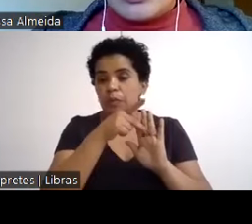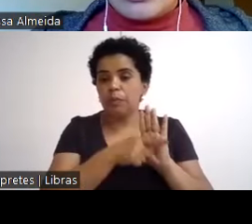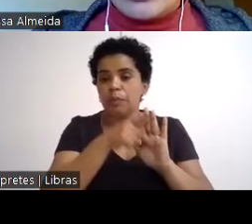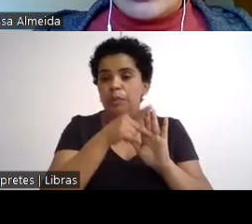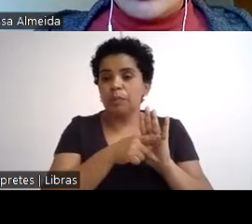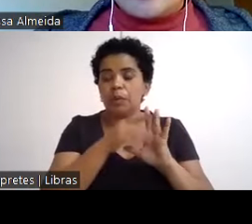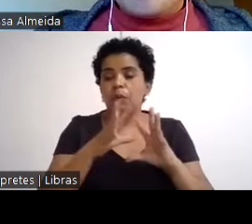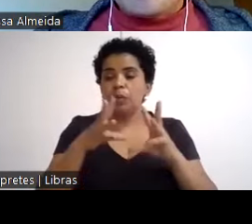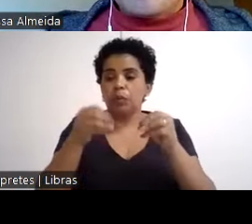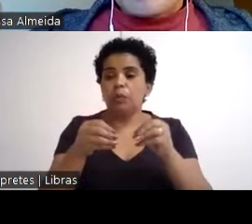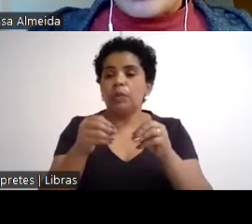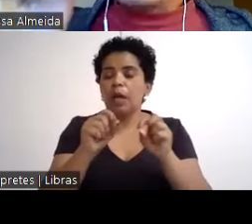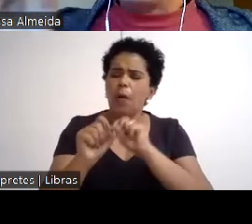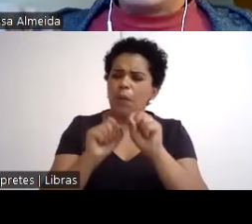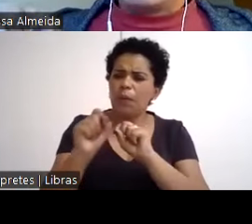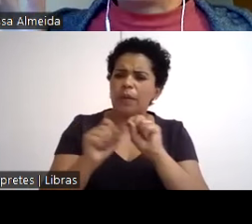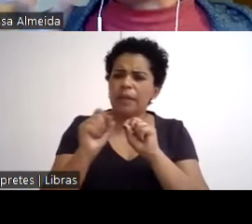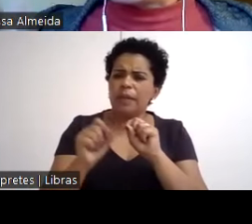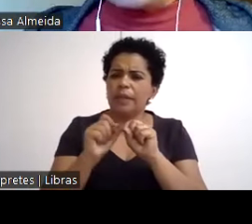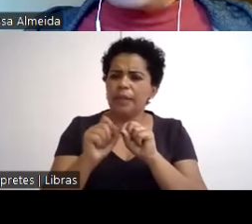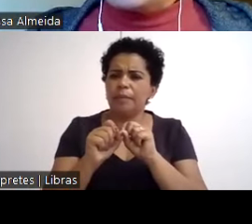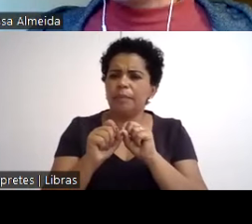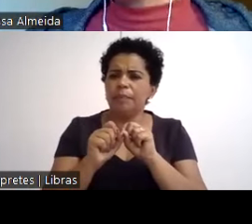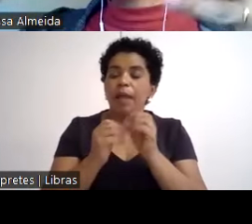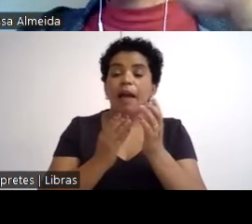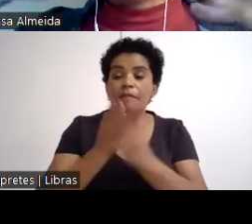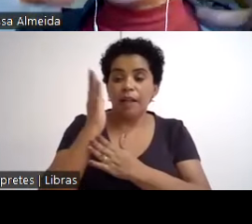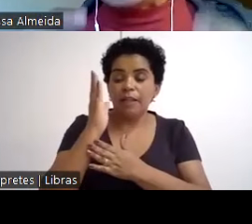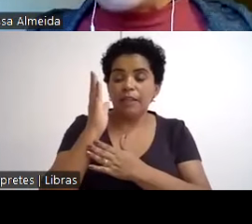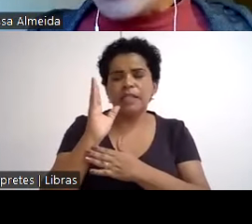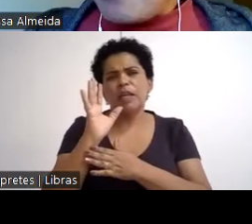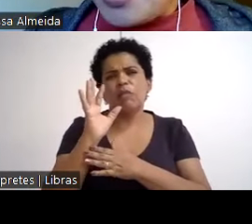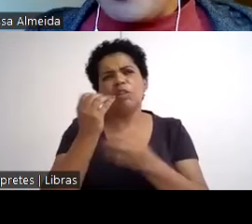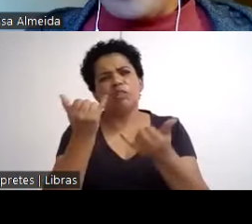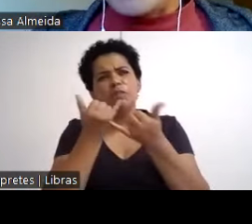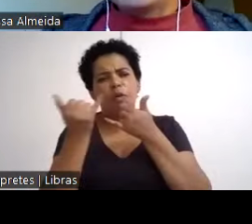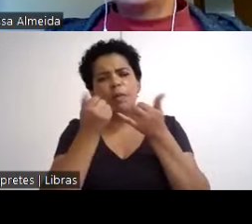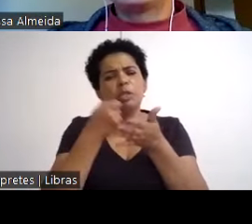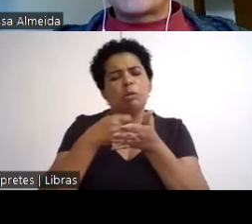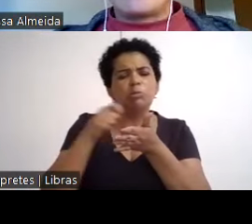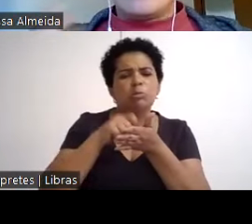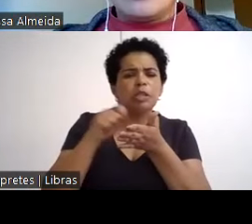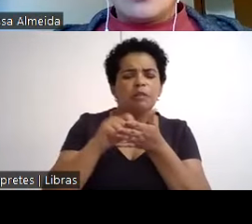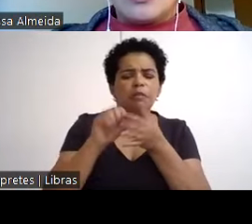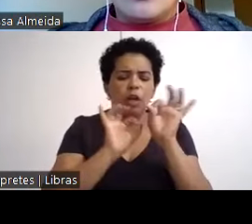toda a validação dos dados e escreveram o plano.